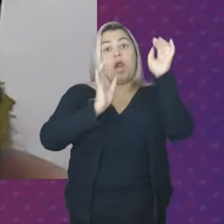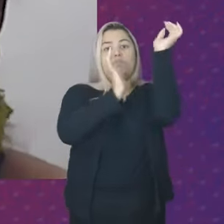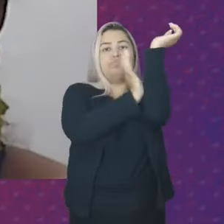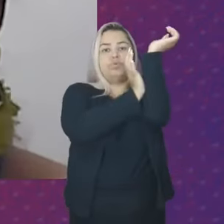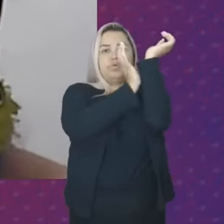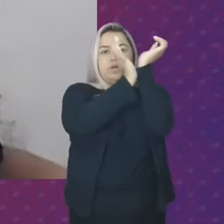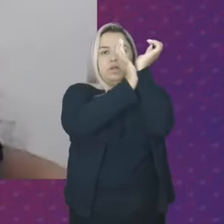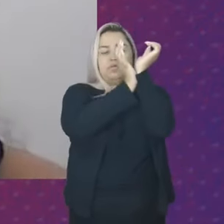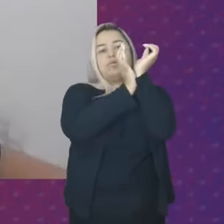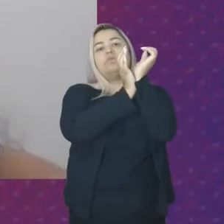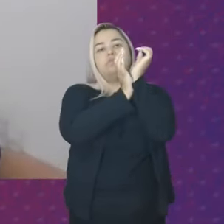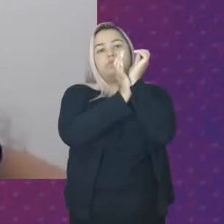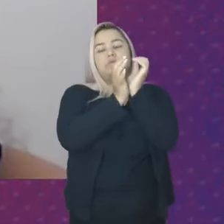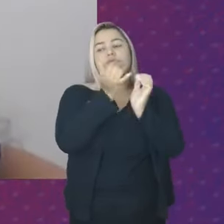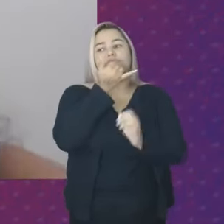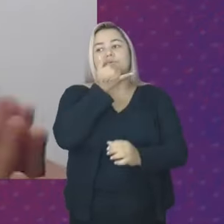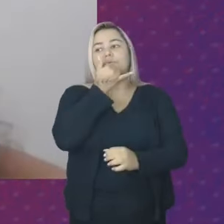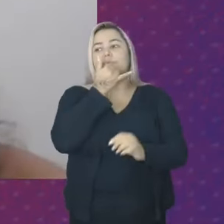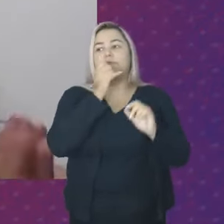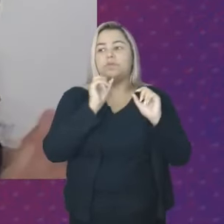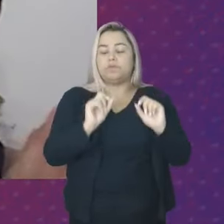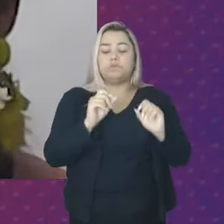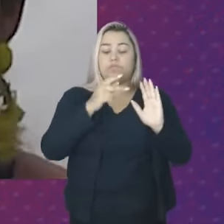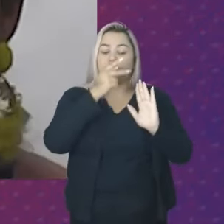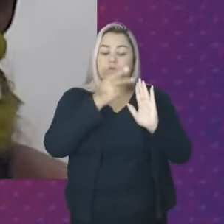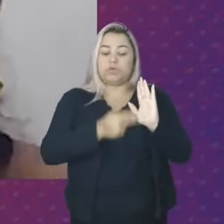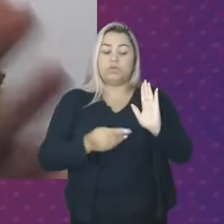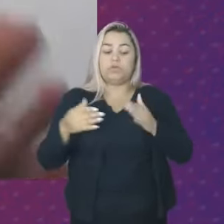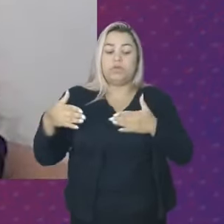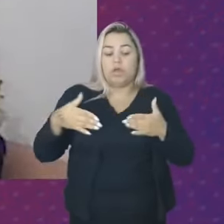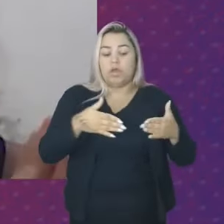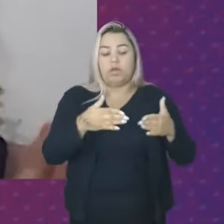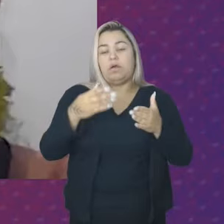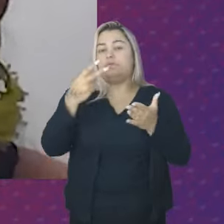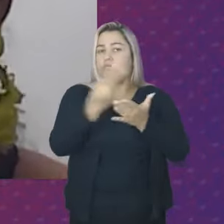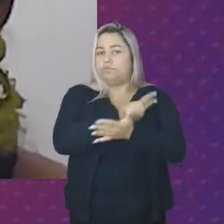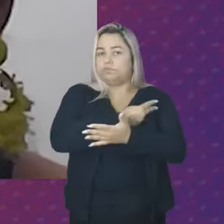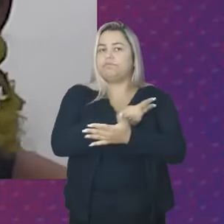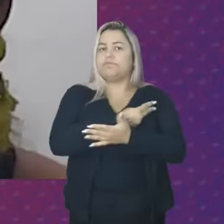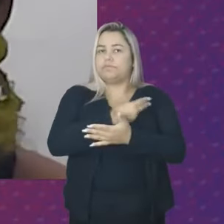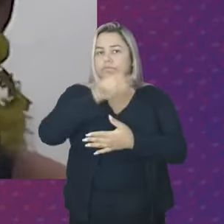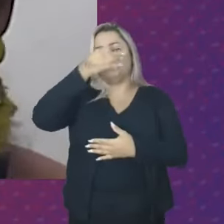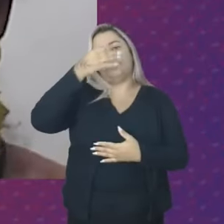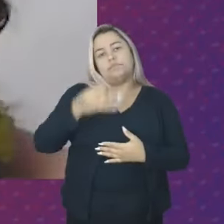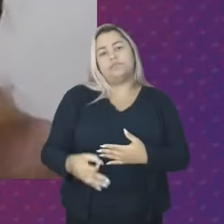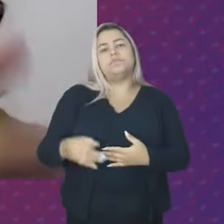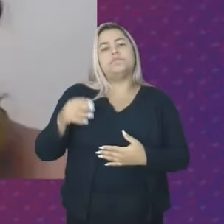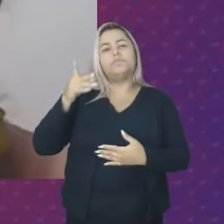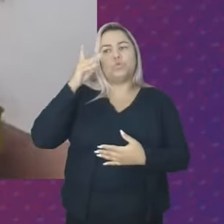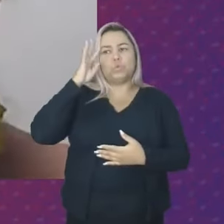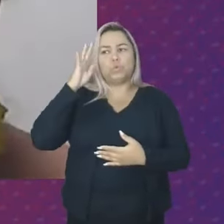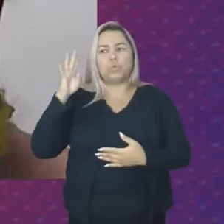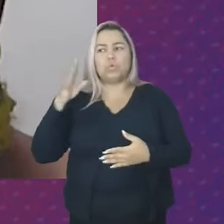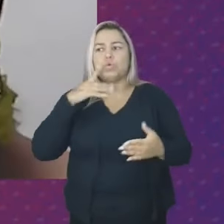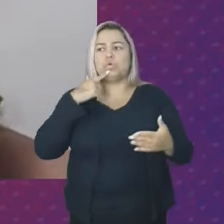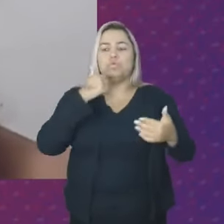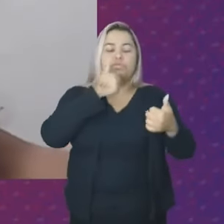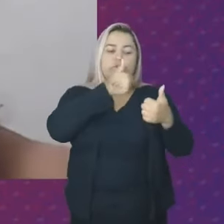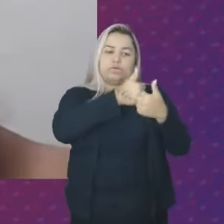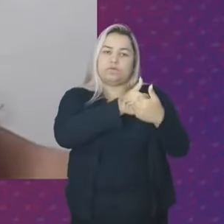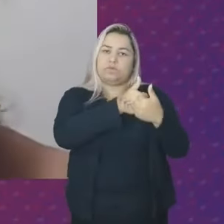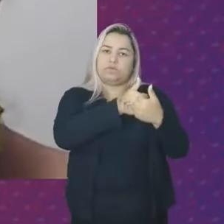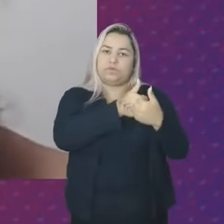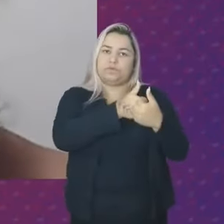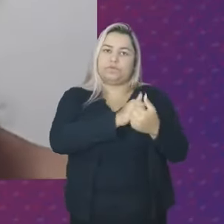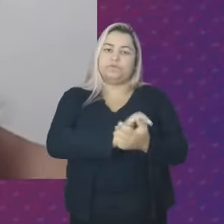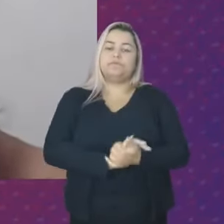para garantir que esse projeto, ele caminhe da forma como foi idealizado, ou pelo menos próximo disso, né? A